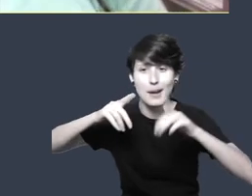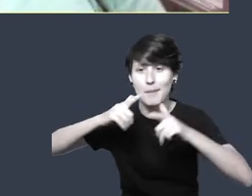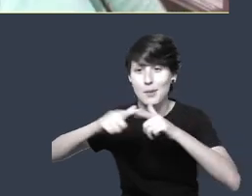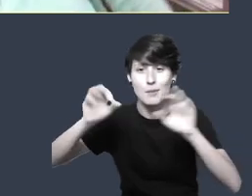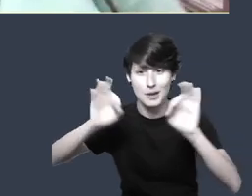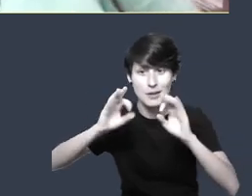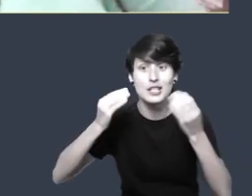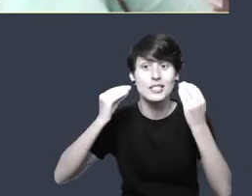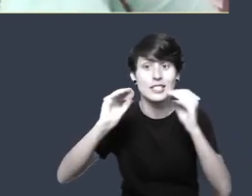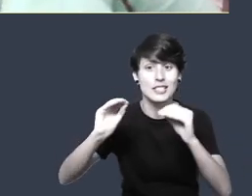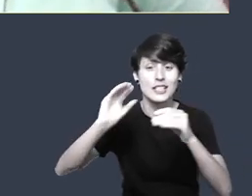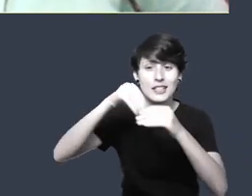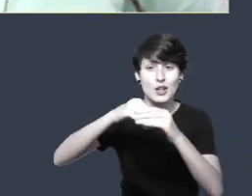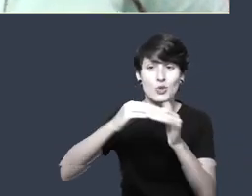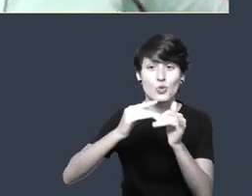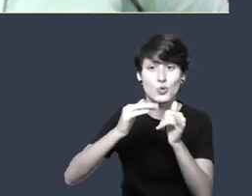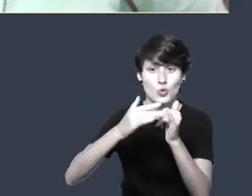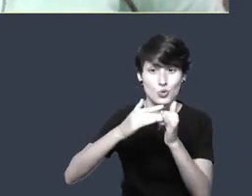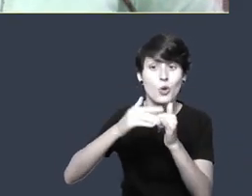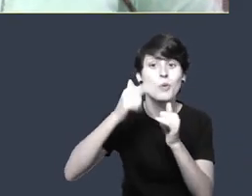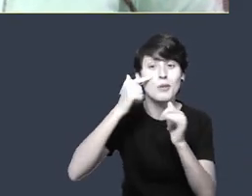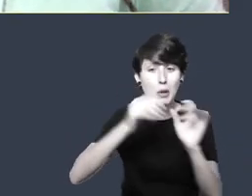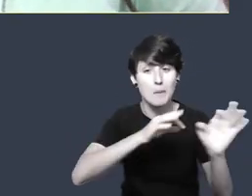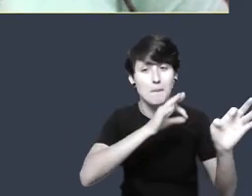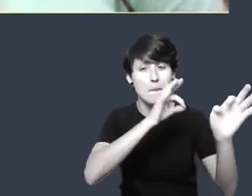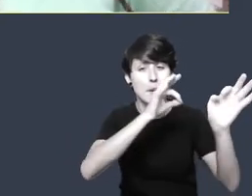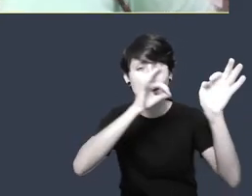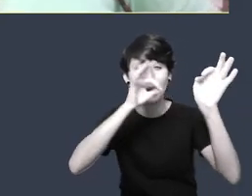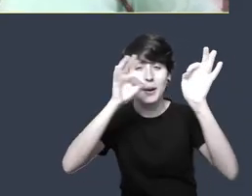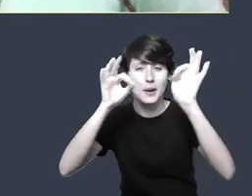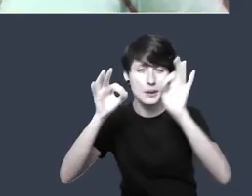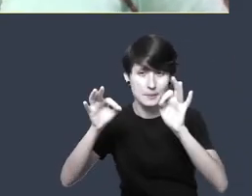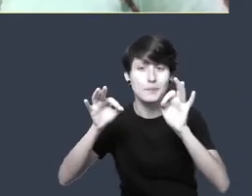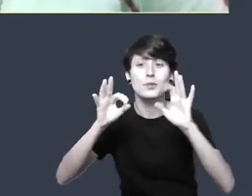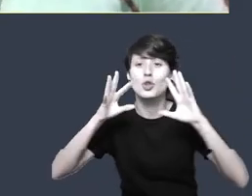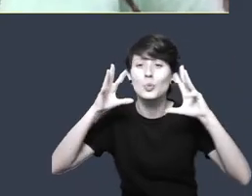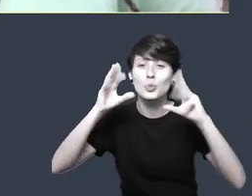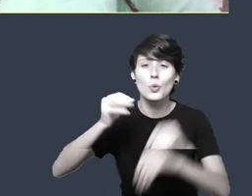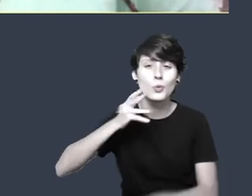YouTube para vocês terem acesso às ferramentas e à palestra que a